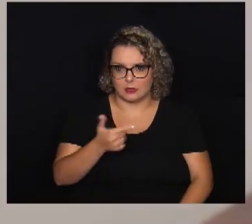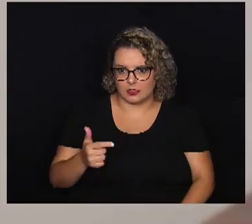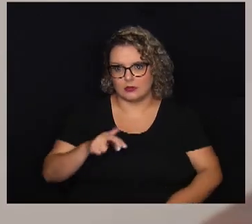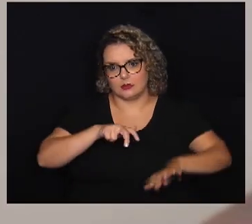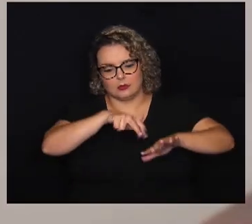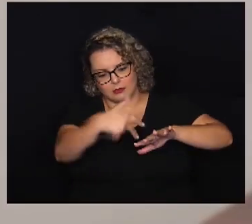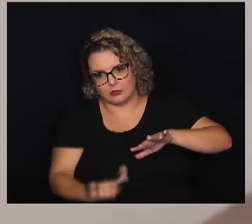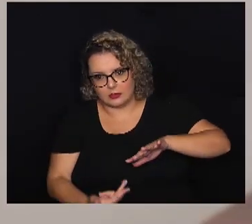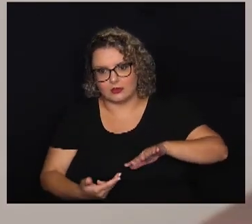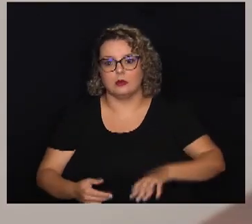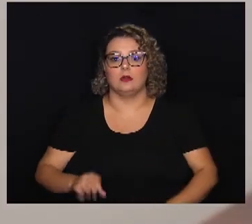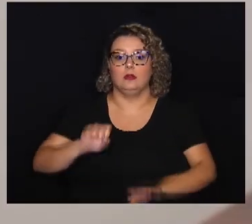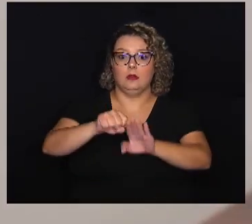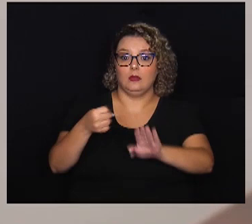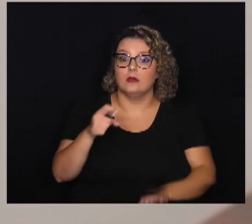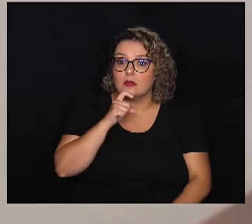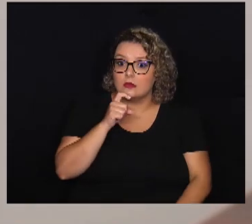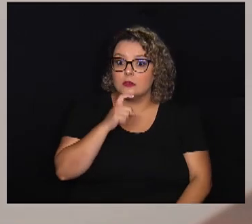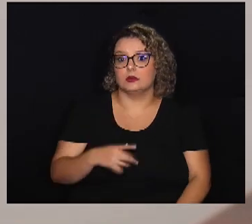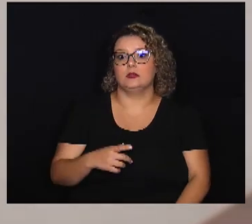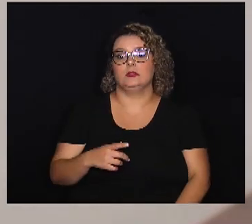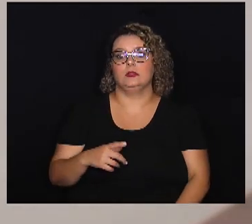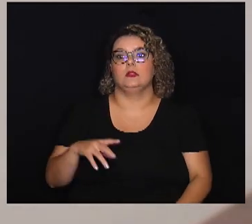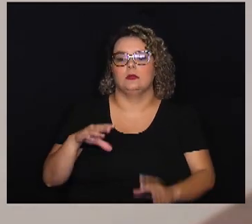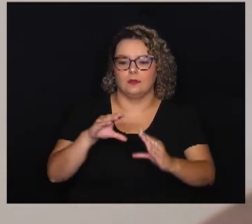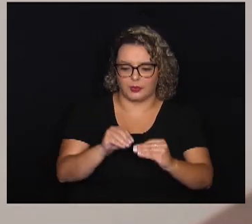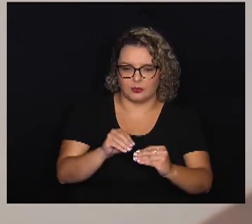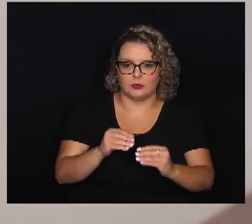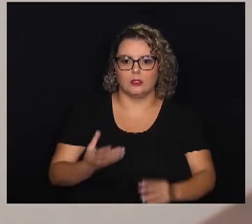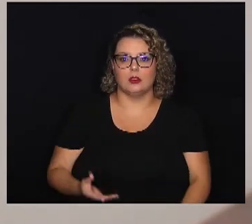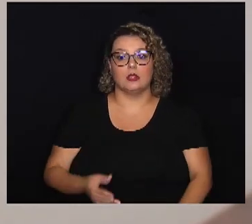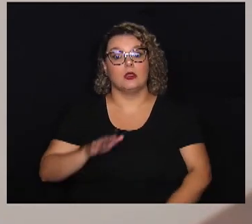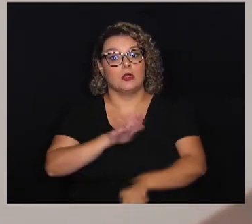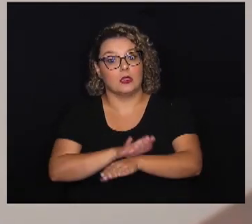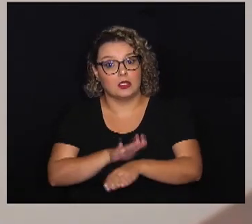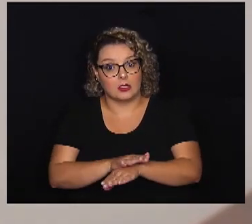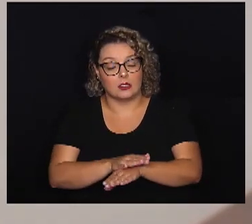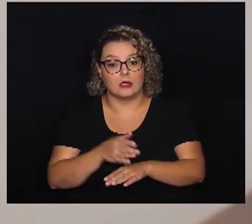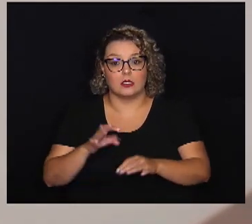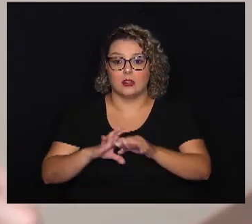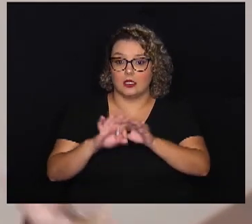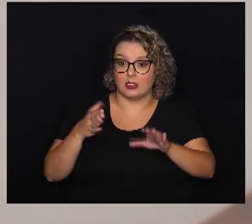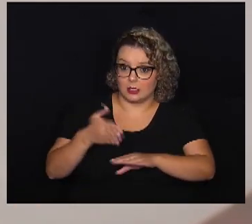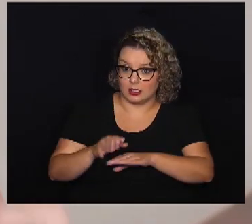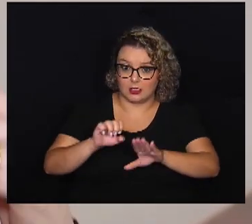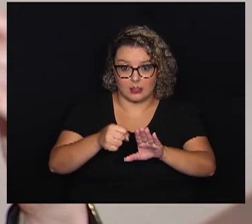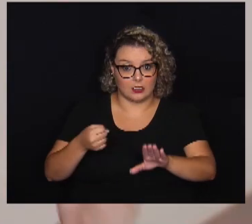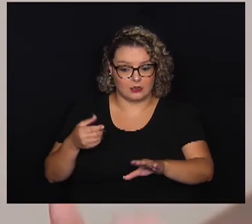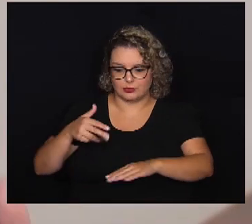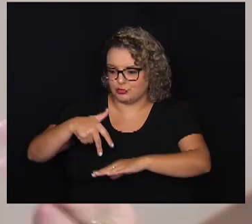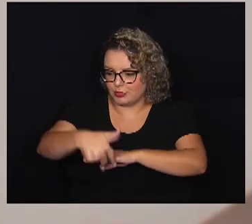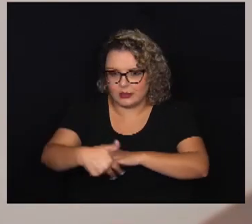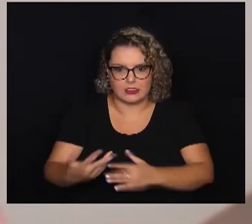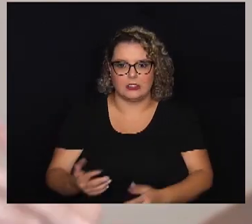exemplo. Na geladeira, a gente também tem uma trava que ajuda que as crianças tenham acesso livre à geladeira, com o perigo de entrar, de